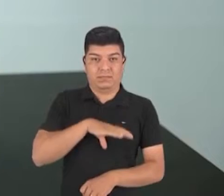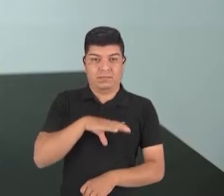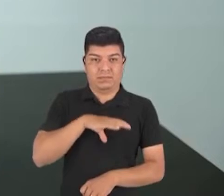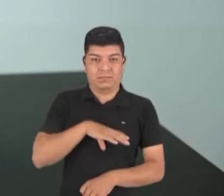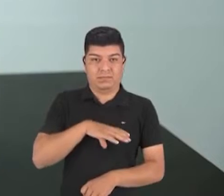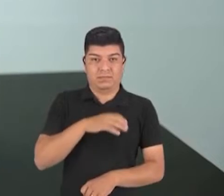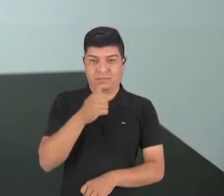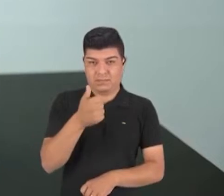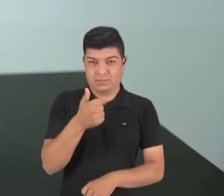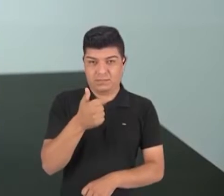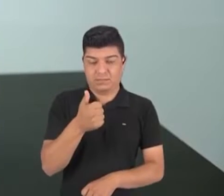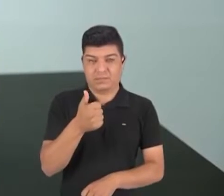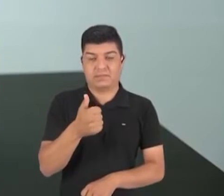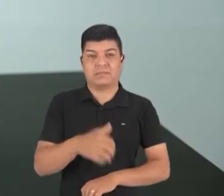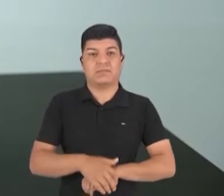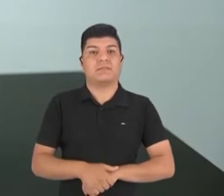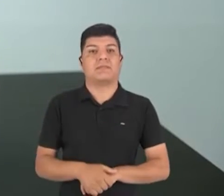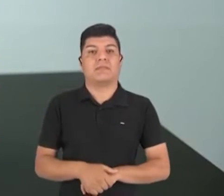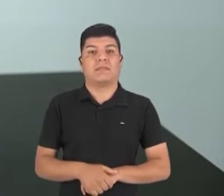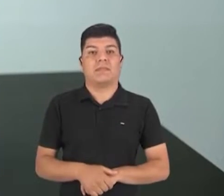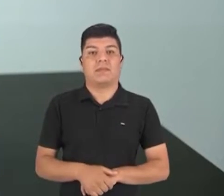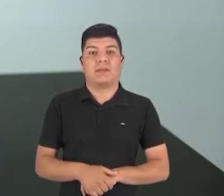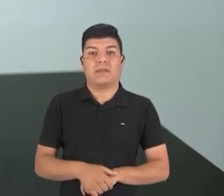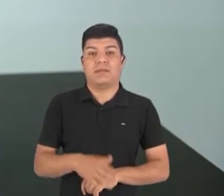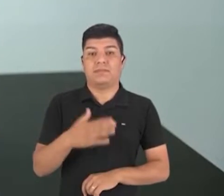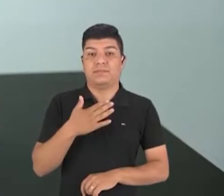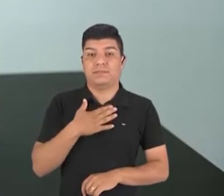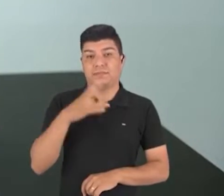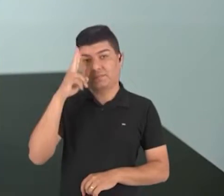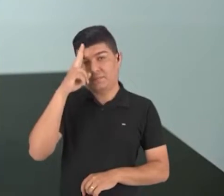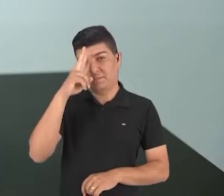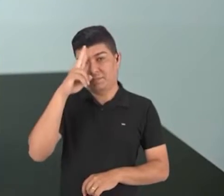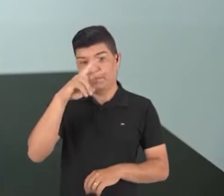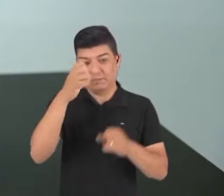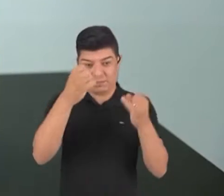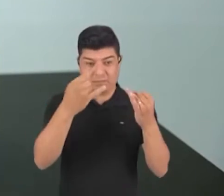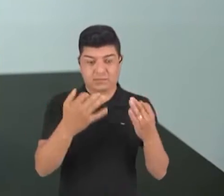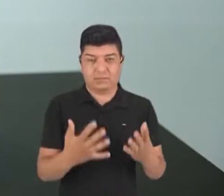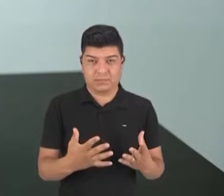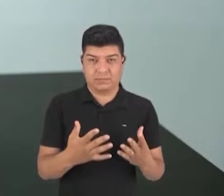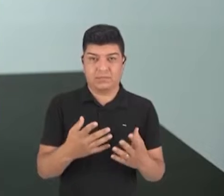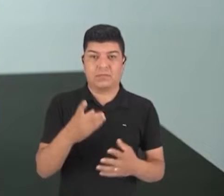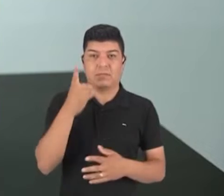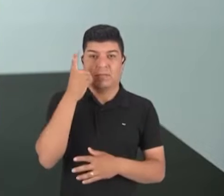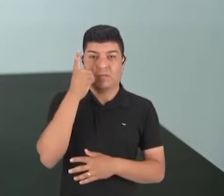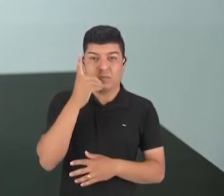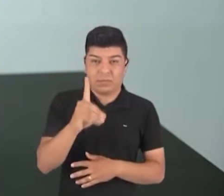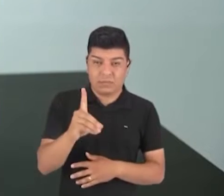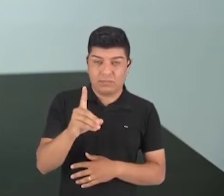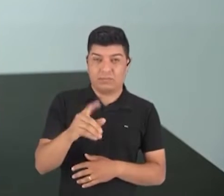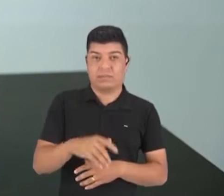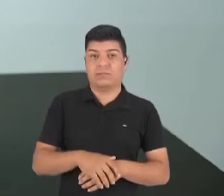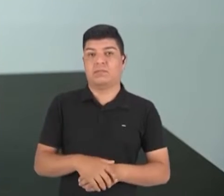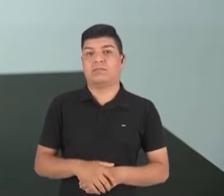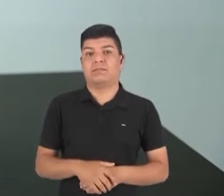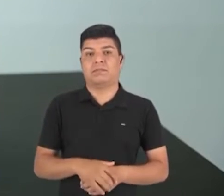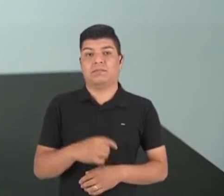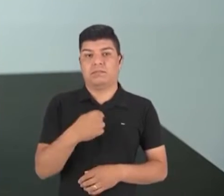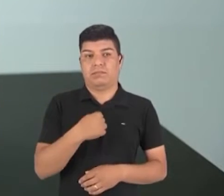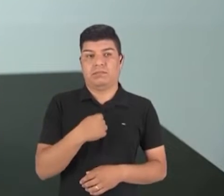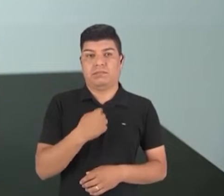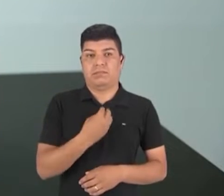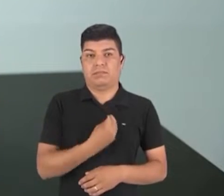bem vamos lá eu vou contar um pouco da minha história Um dia eu